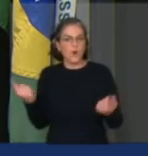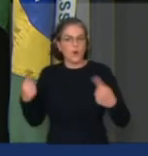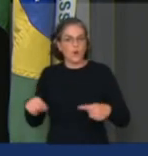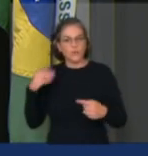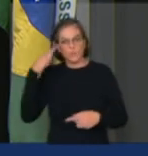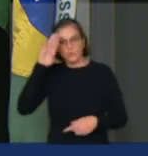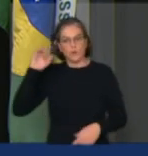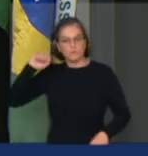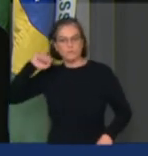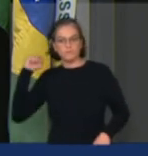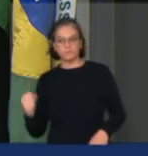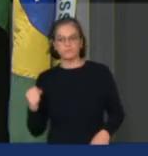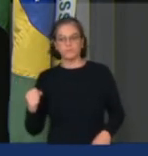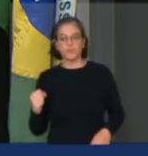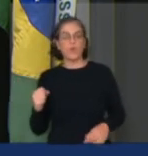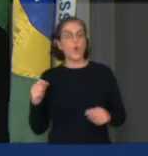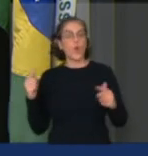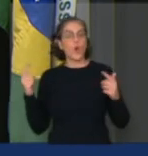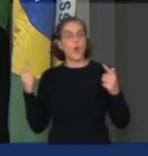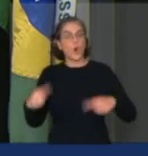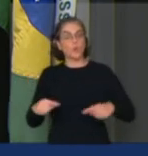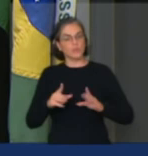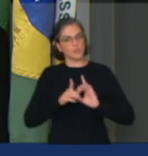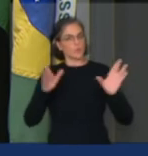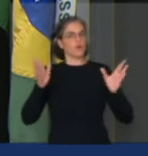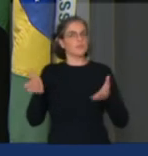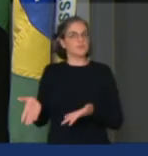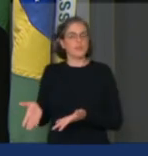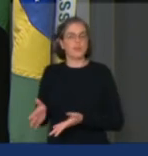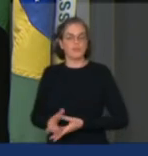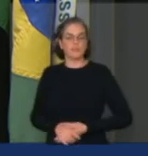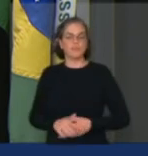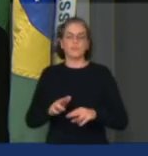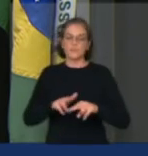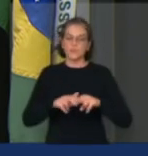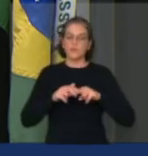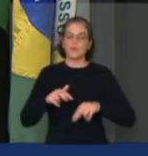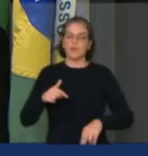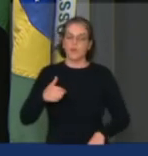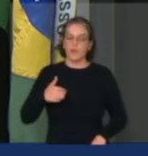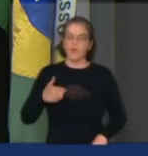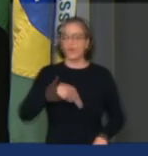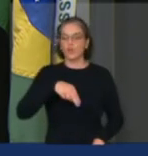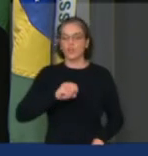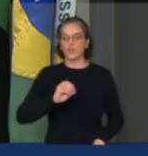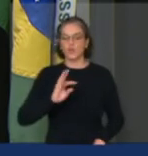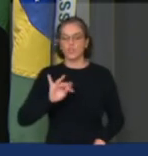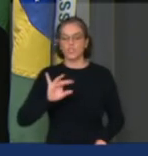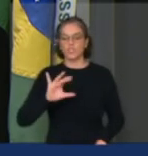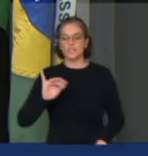maiores atentados contra a nossa democracia. Por isso estarei fazendo a notícia crime